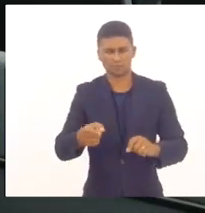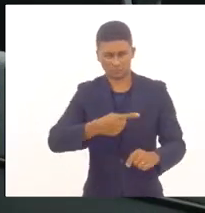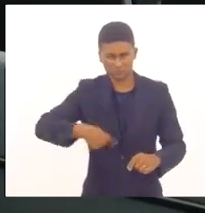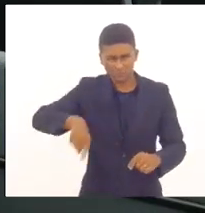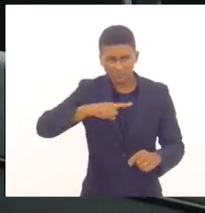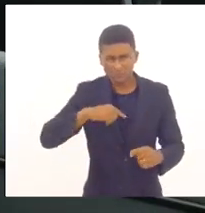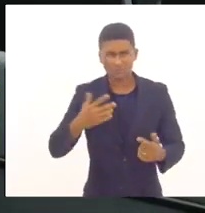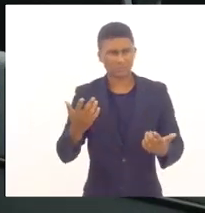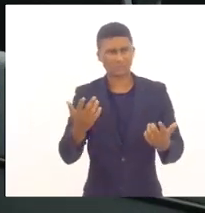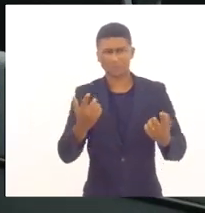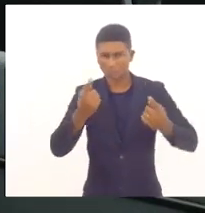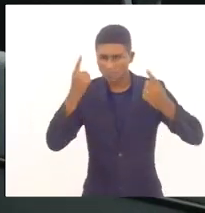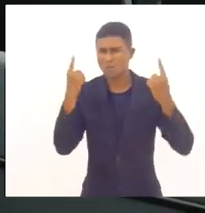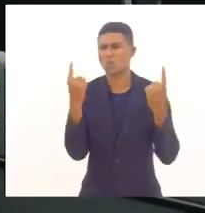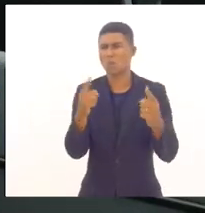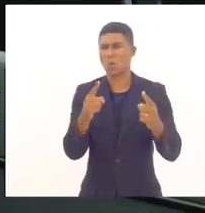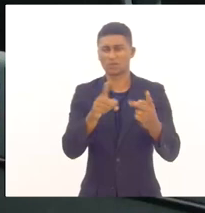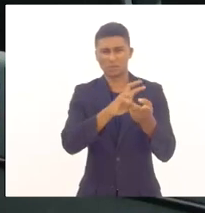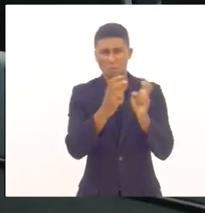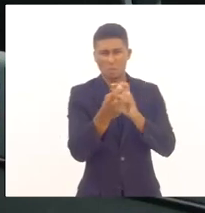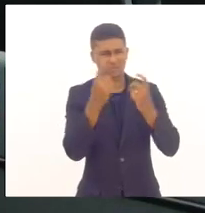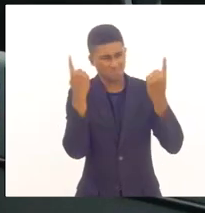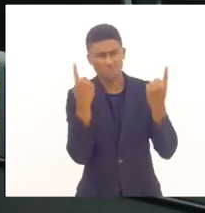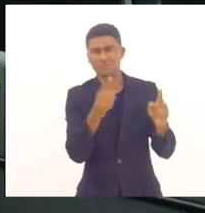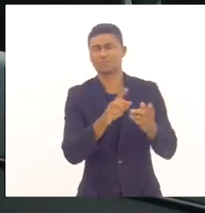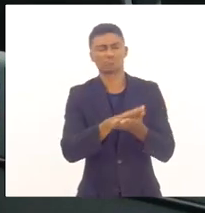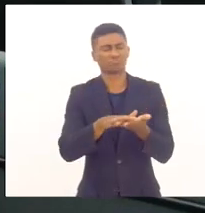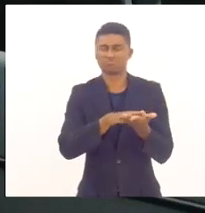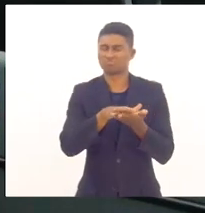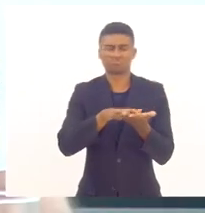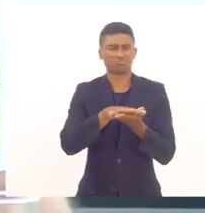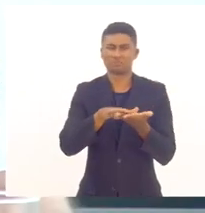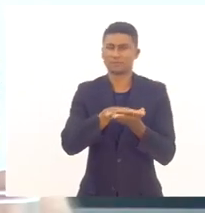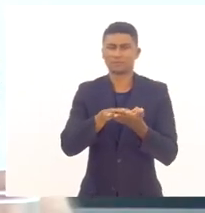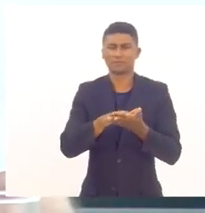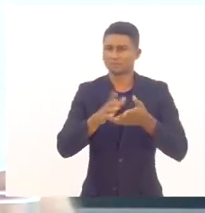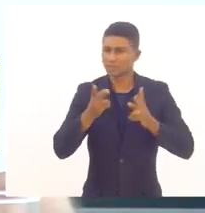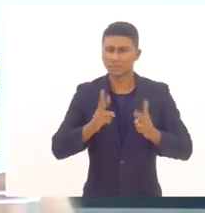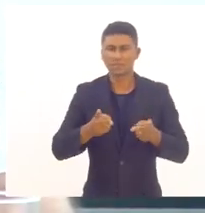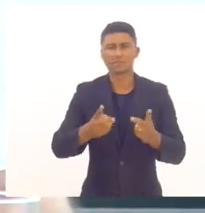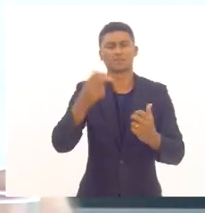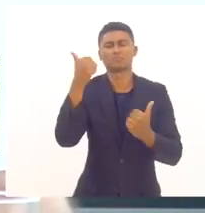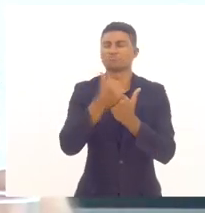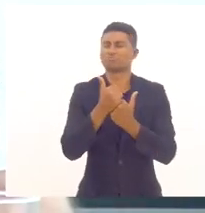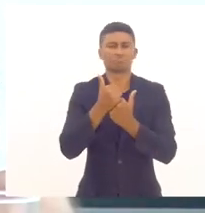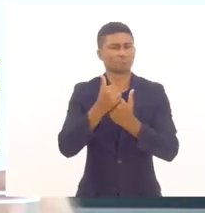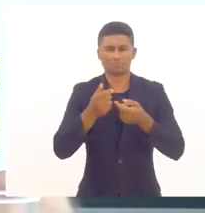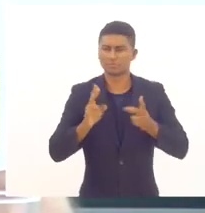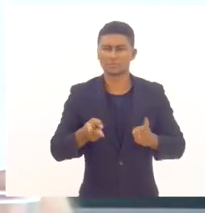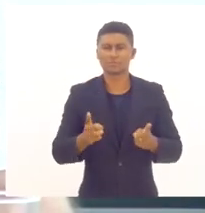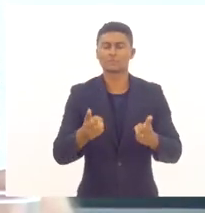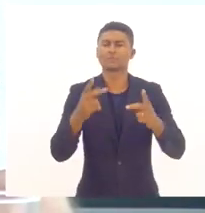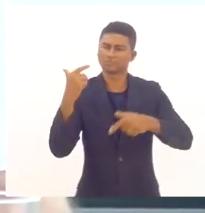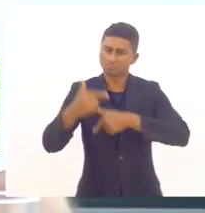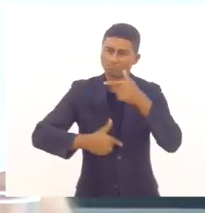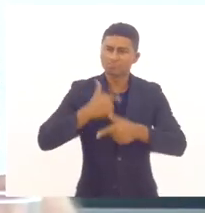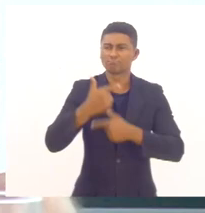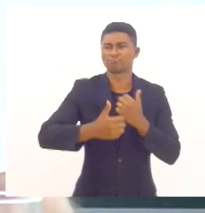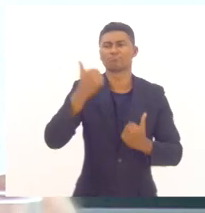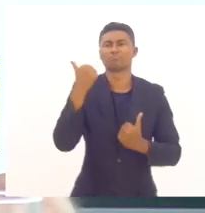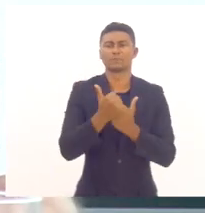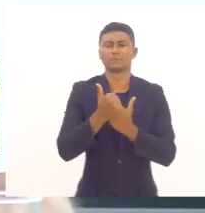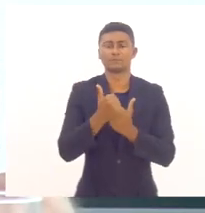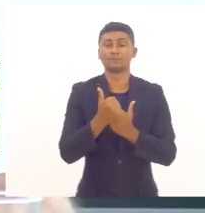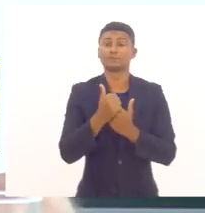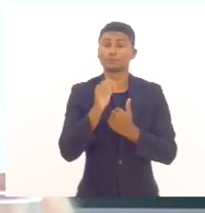contra nada que seja bom para a capoeira. Pelo contrário, sempre seremos a favor e sempre trabalhamos para isso. Mas